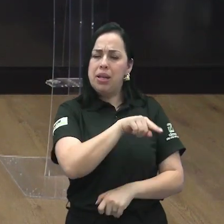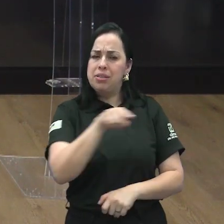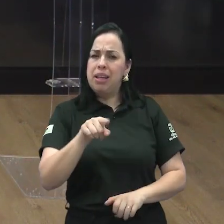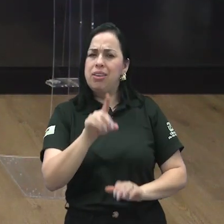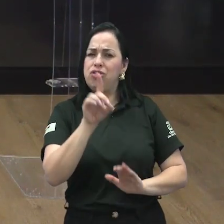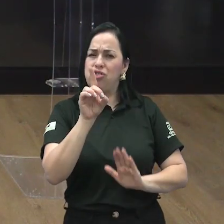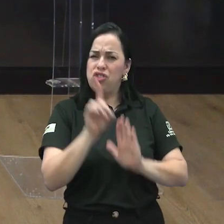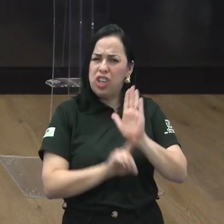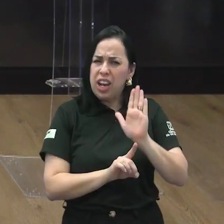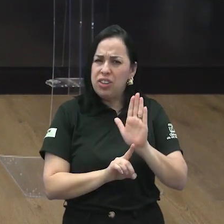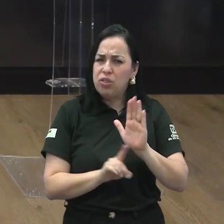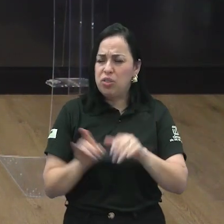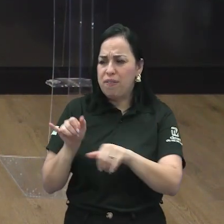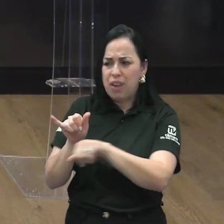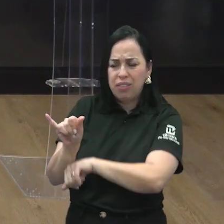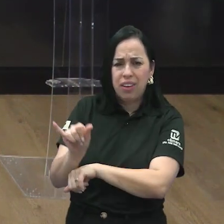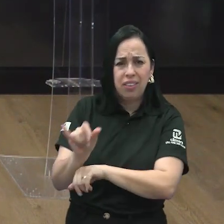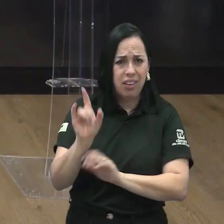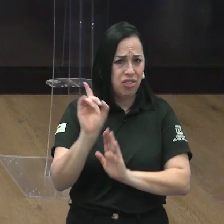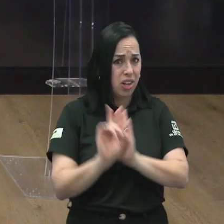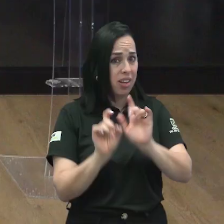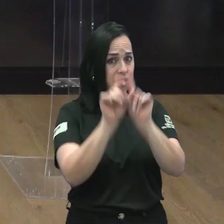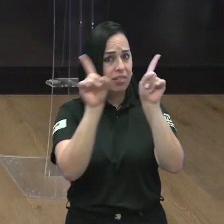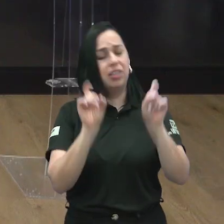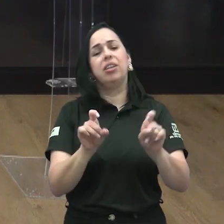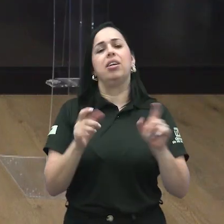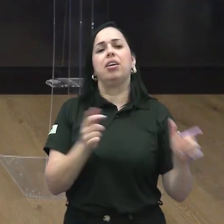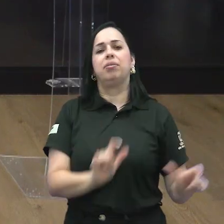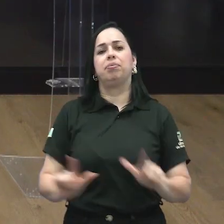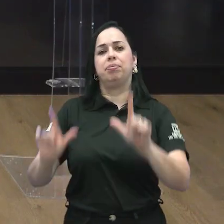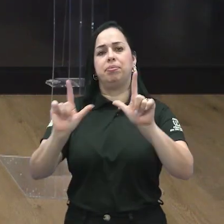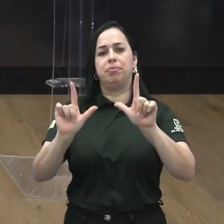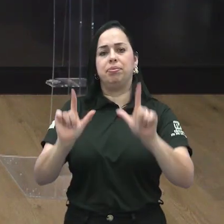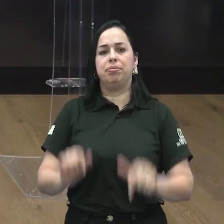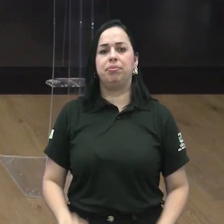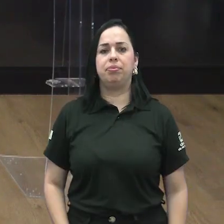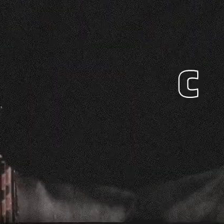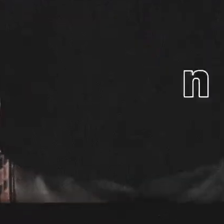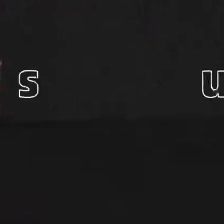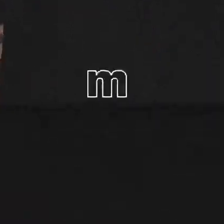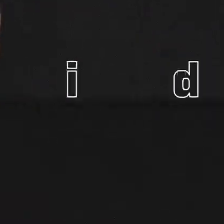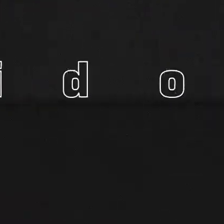têm direito de faltar por esse motivo? Esse é o tema do quadro Seu Direito.